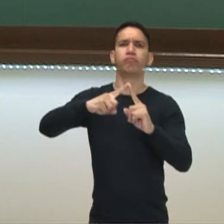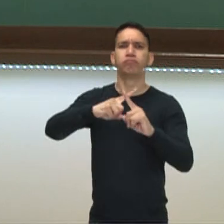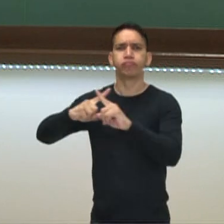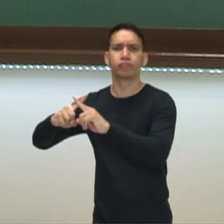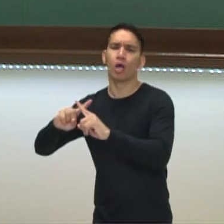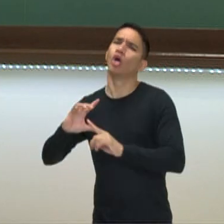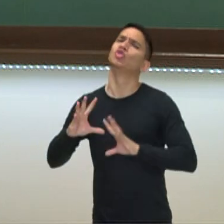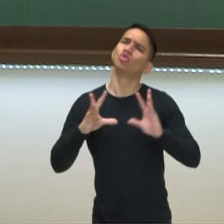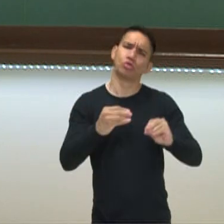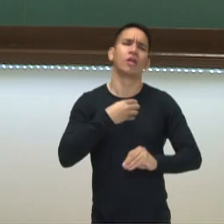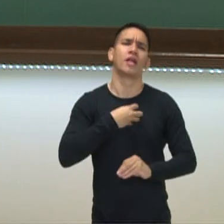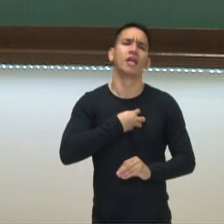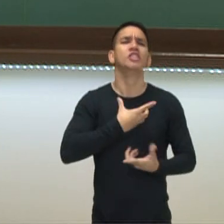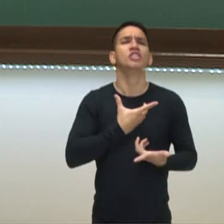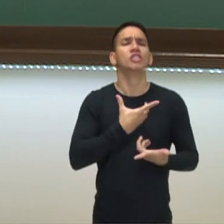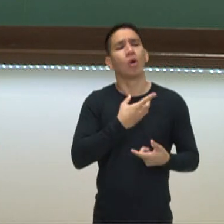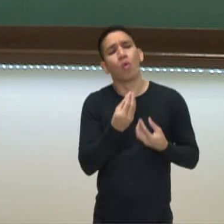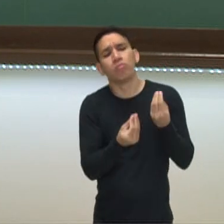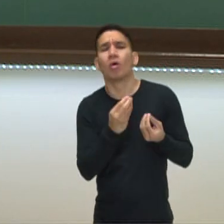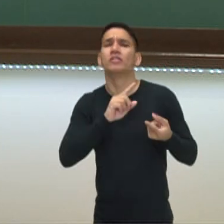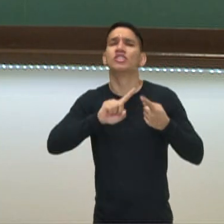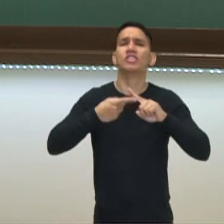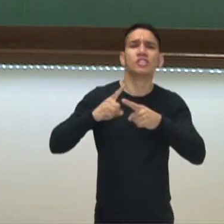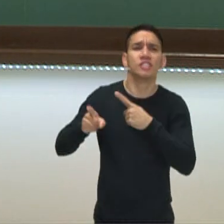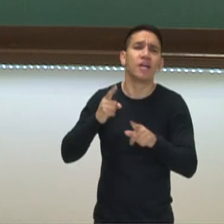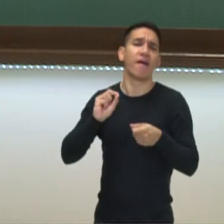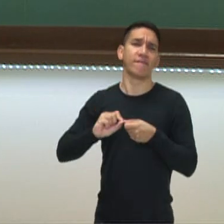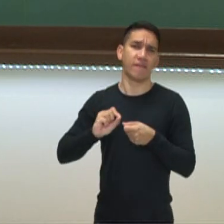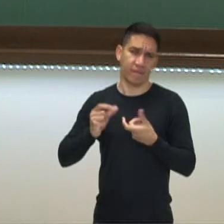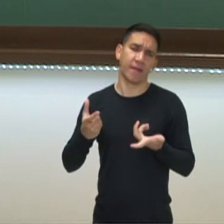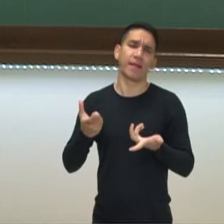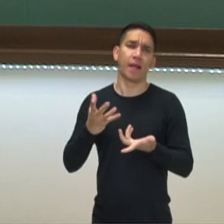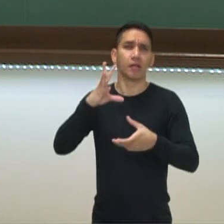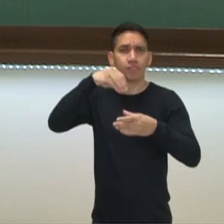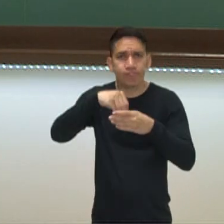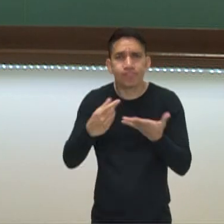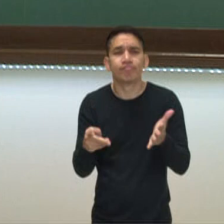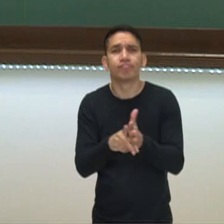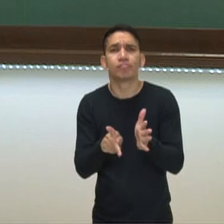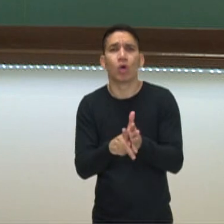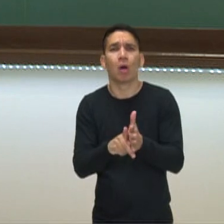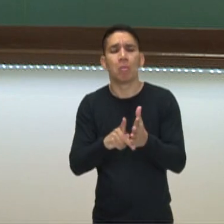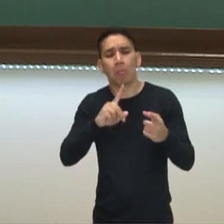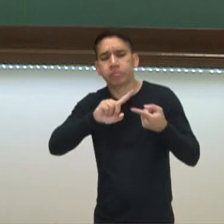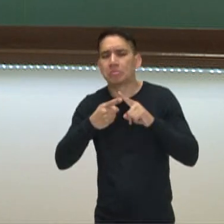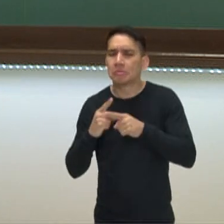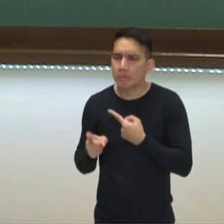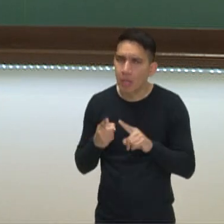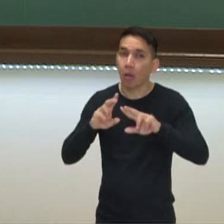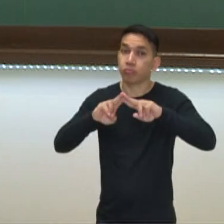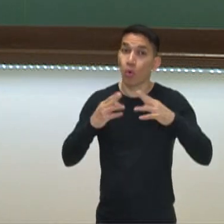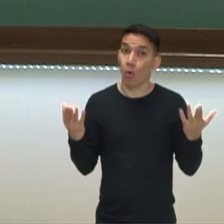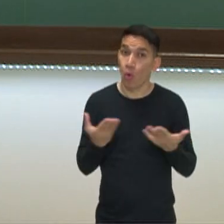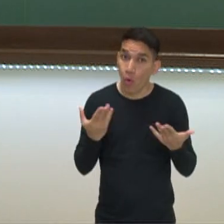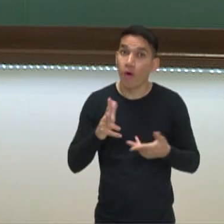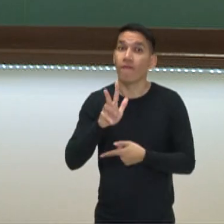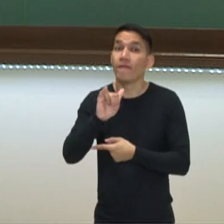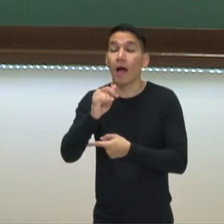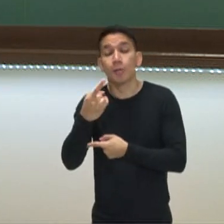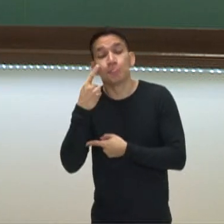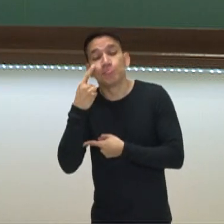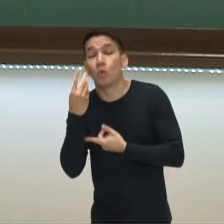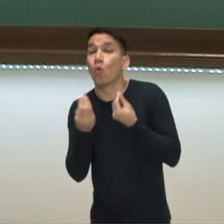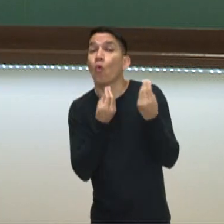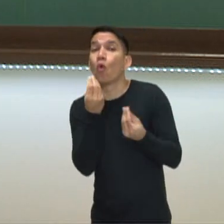mundo tem o seu jeitinho de ser resolvido, né? De ser trabalhado dentro da álgebra. E nós vamos trabalhar um pouquinho e ver como é